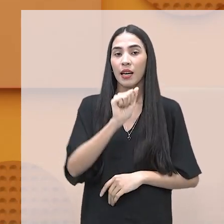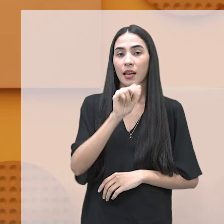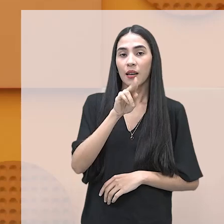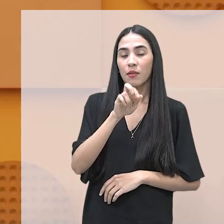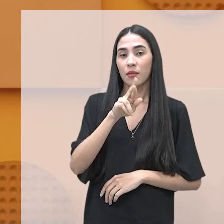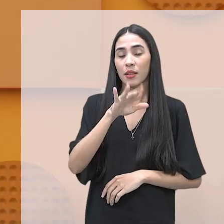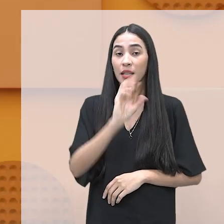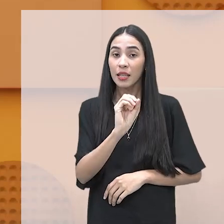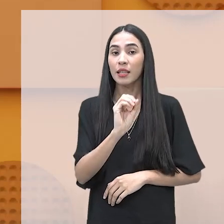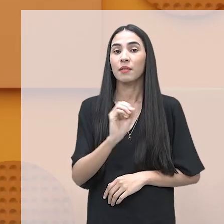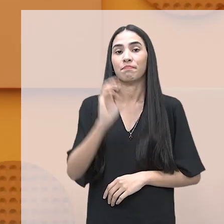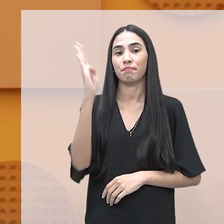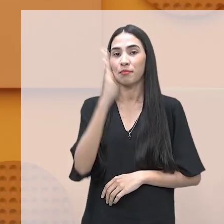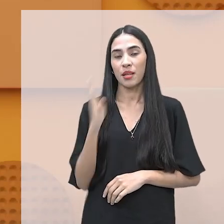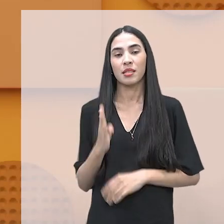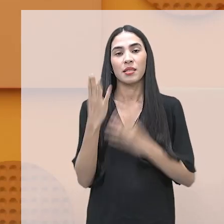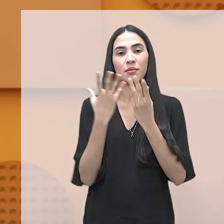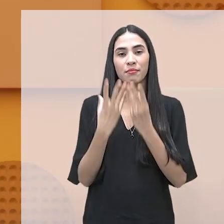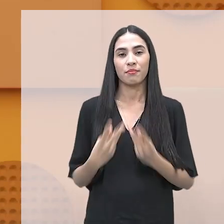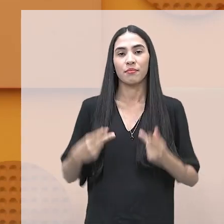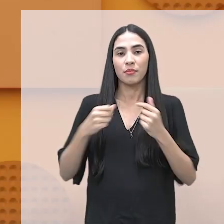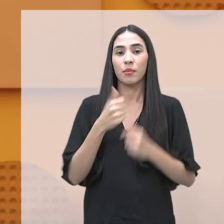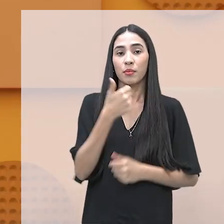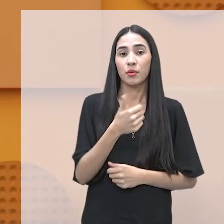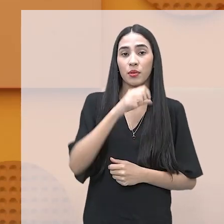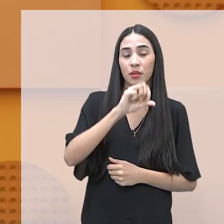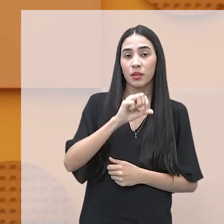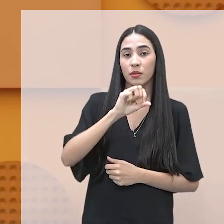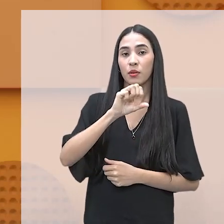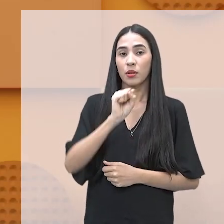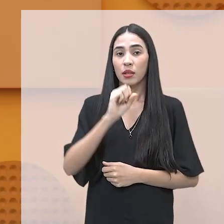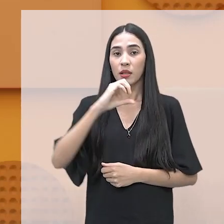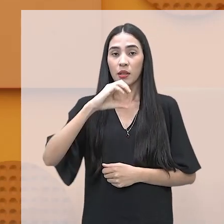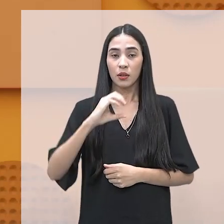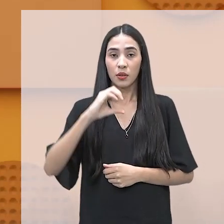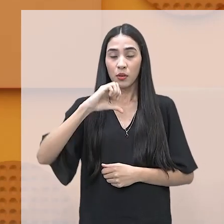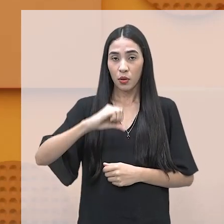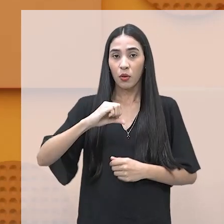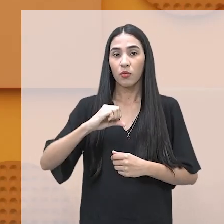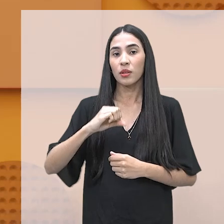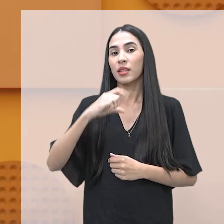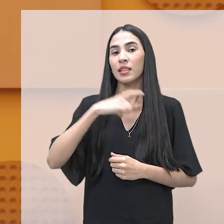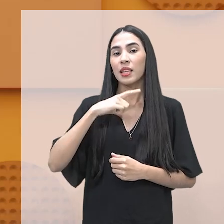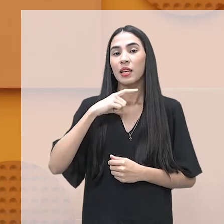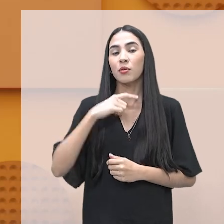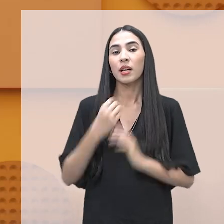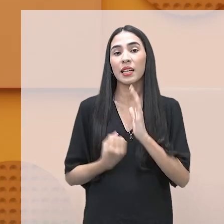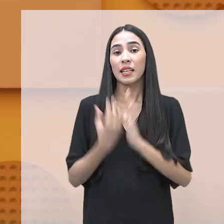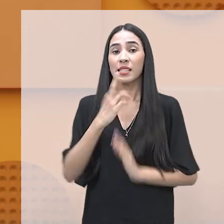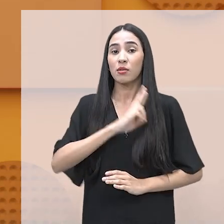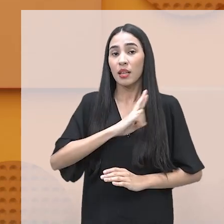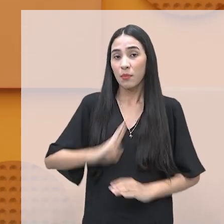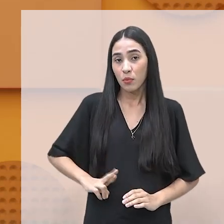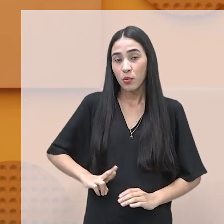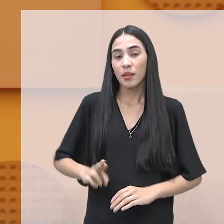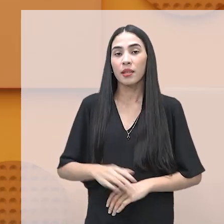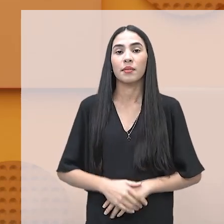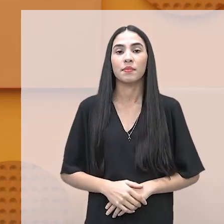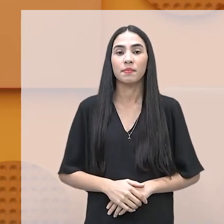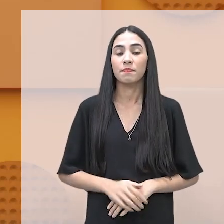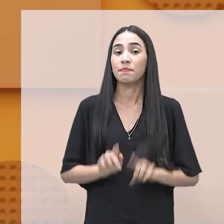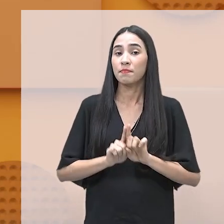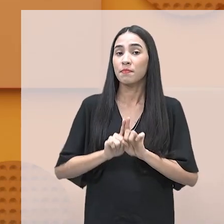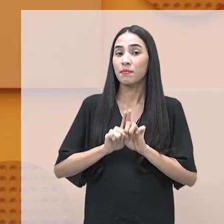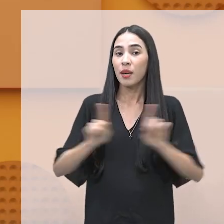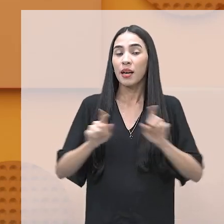Império Brasileiro vai cair ali no ano de 1889 com a proclamação da República. Mas ali a questão